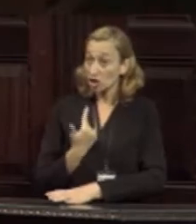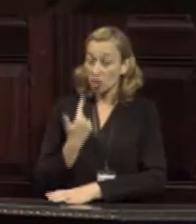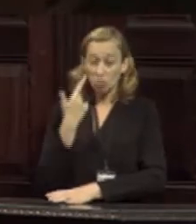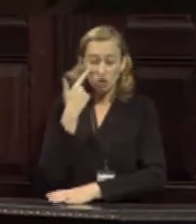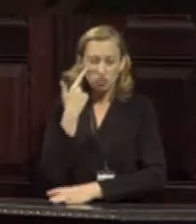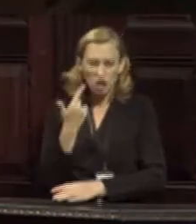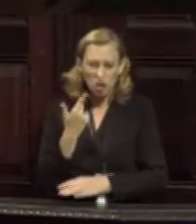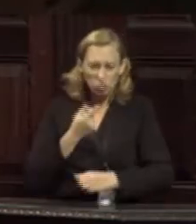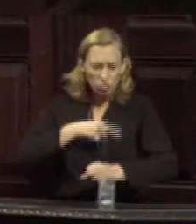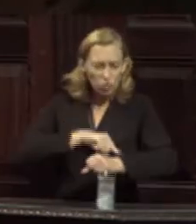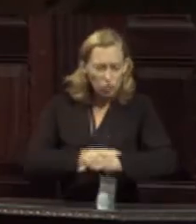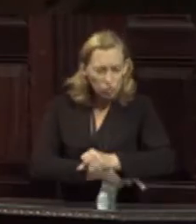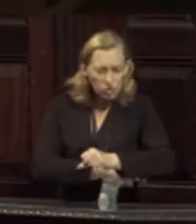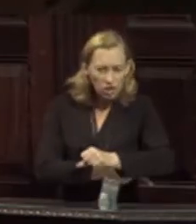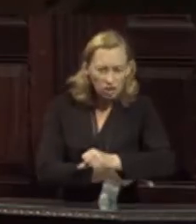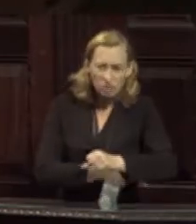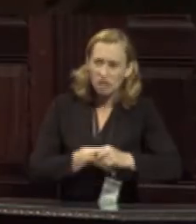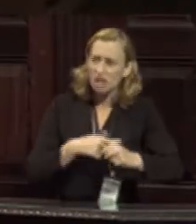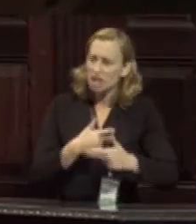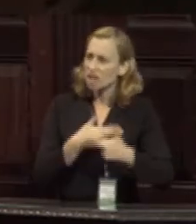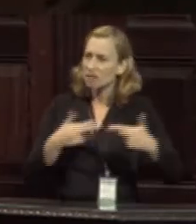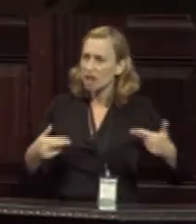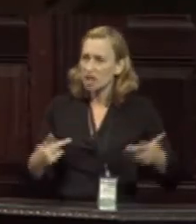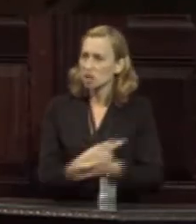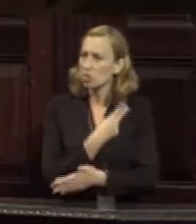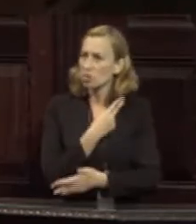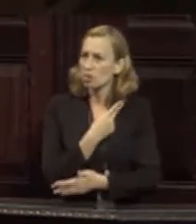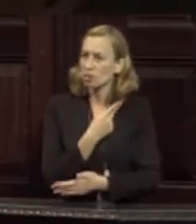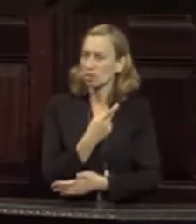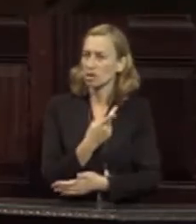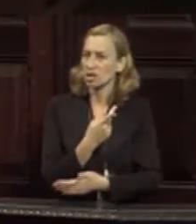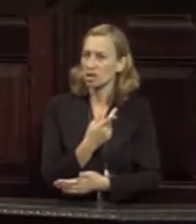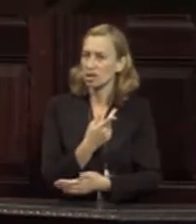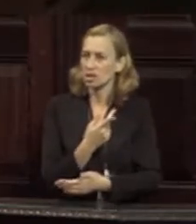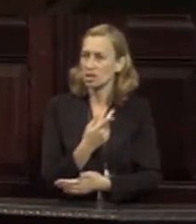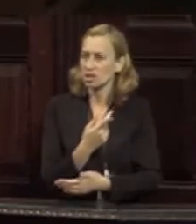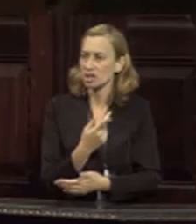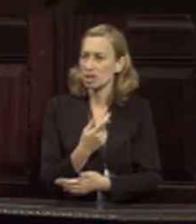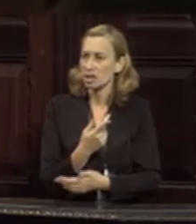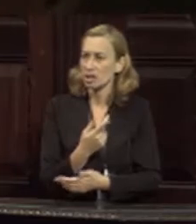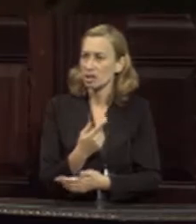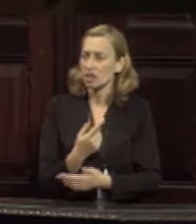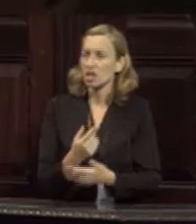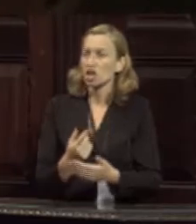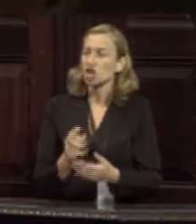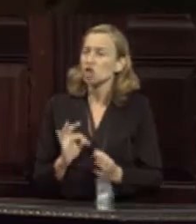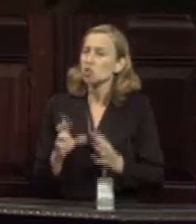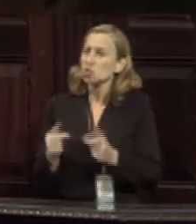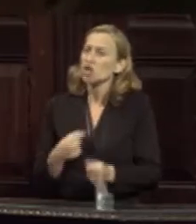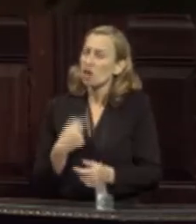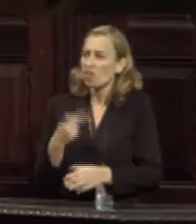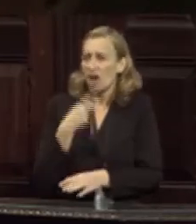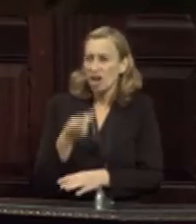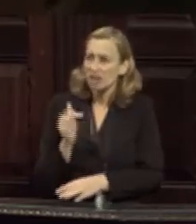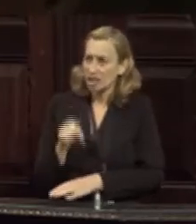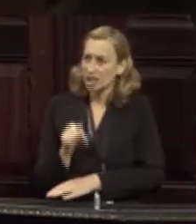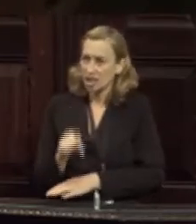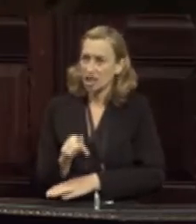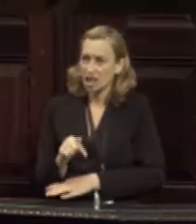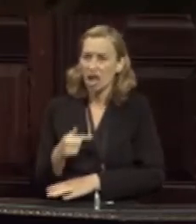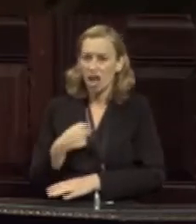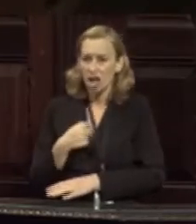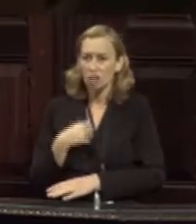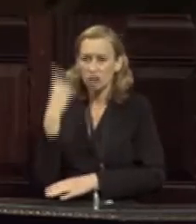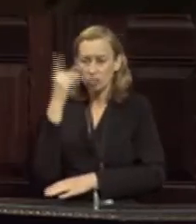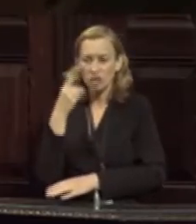em defesa do Estado do Rio de Janeiro. E isso tudo que eu estou discursando aqui, eu e o